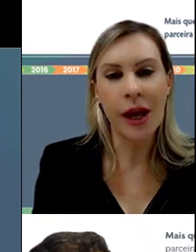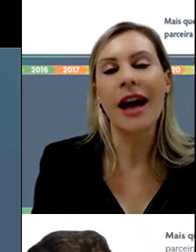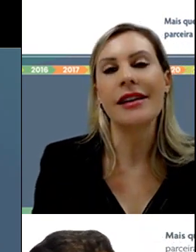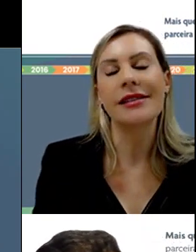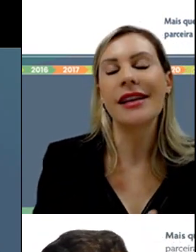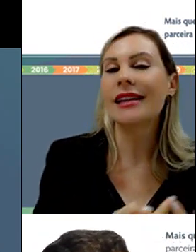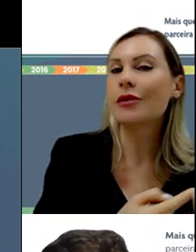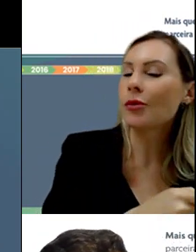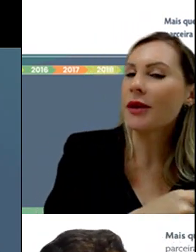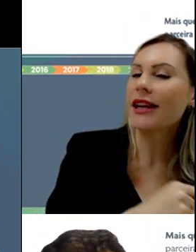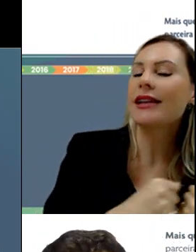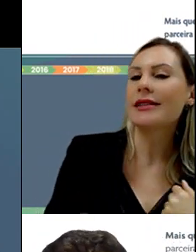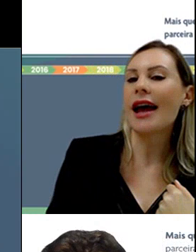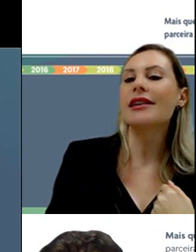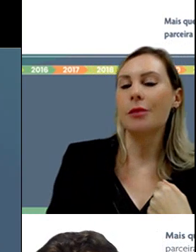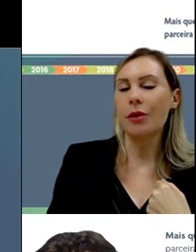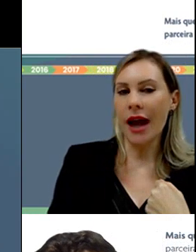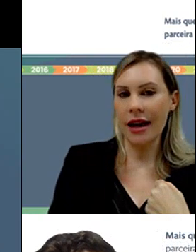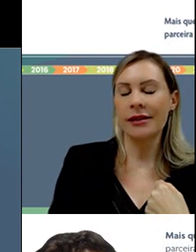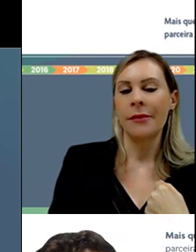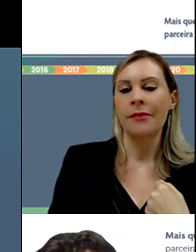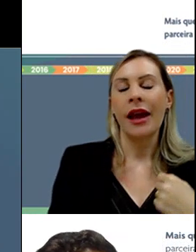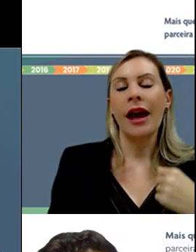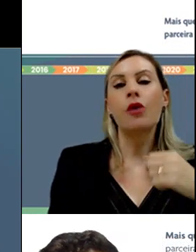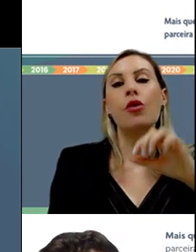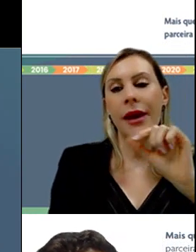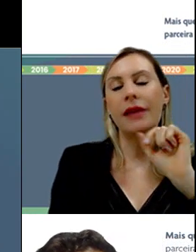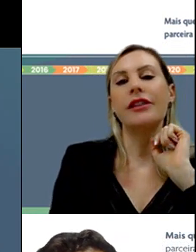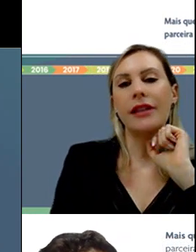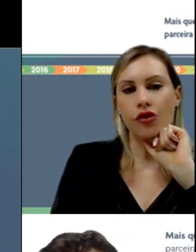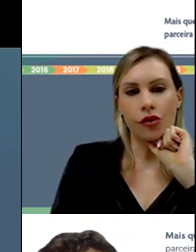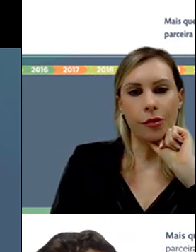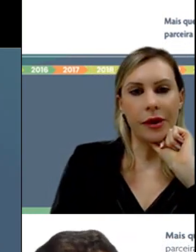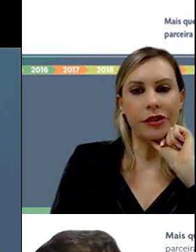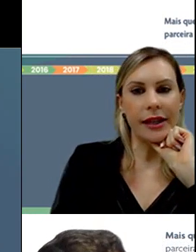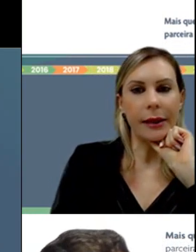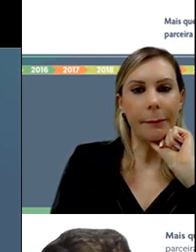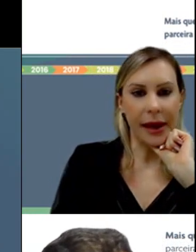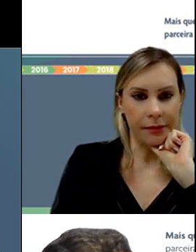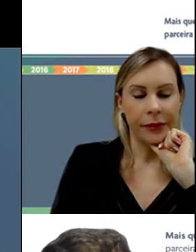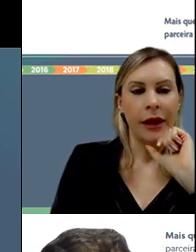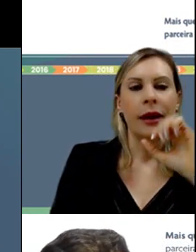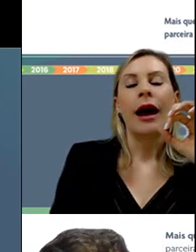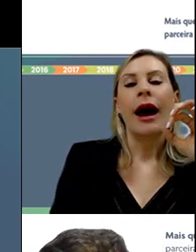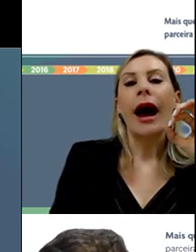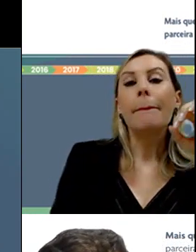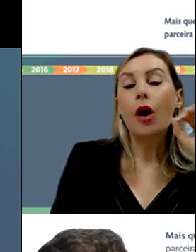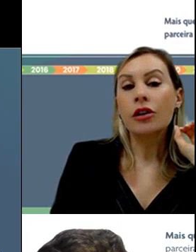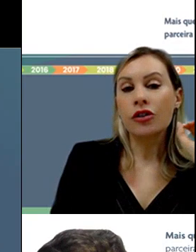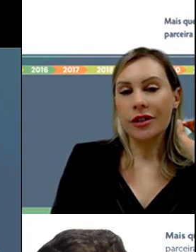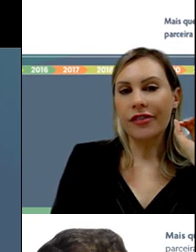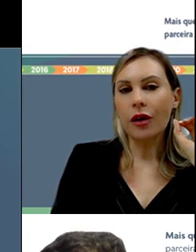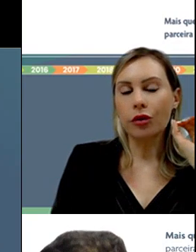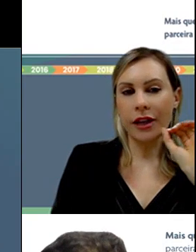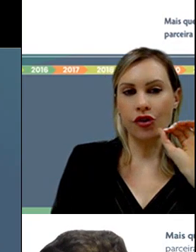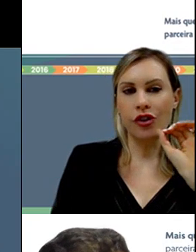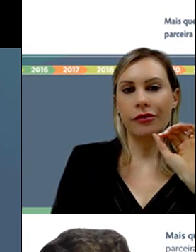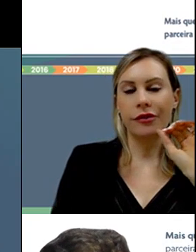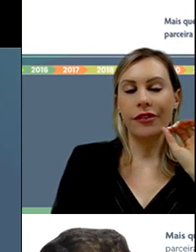13 mil reais e não sobre aqueles 10 mil reais. É algo bem vantajoso para você também.